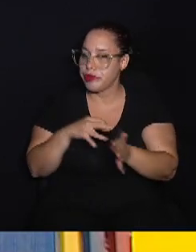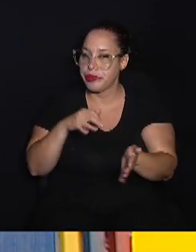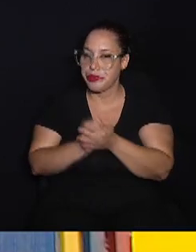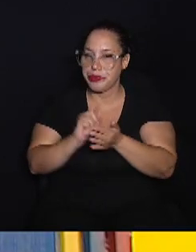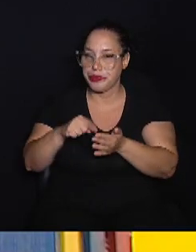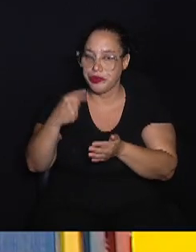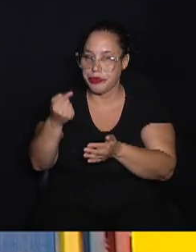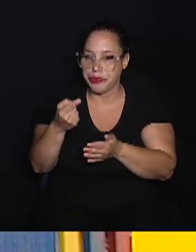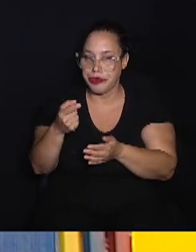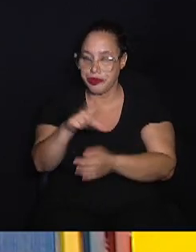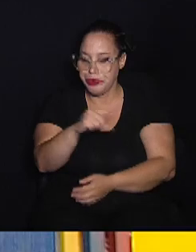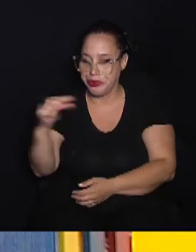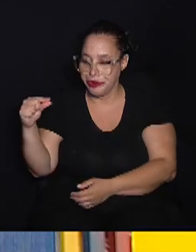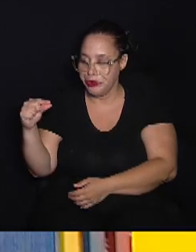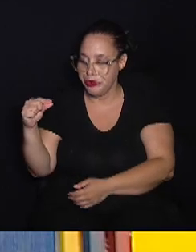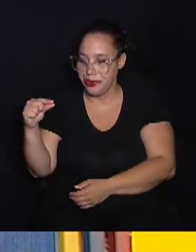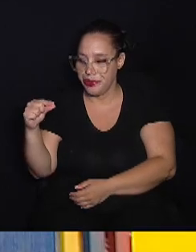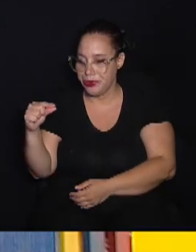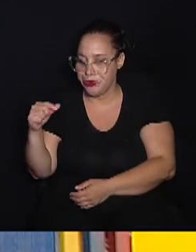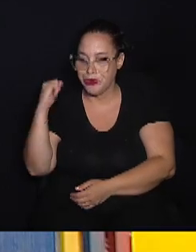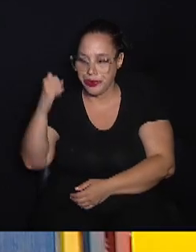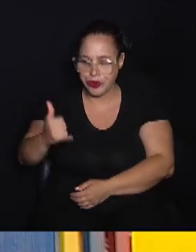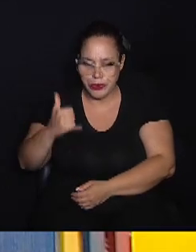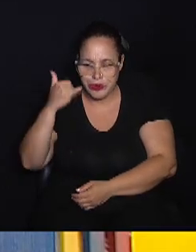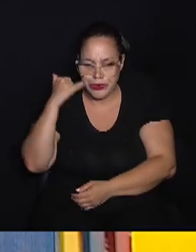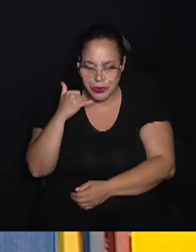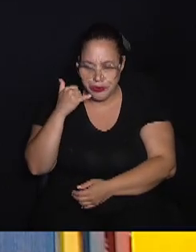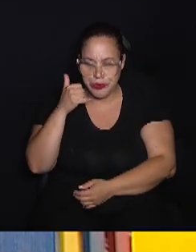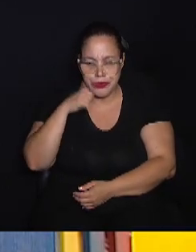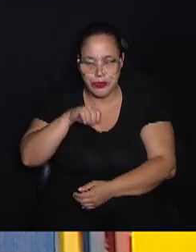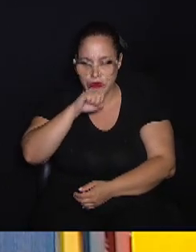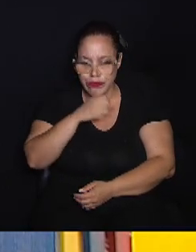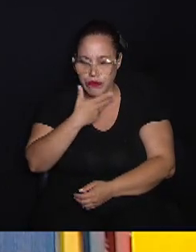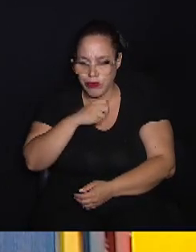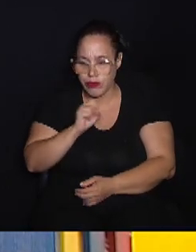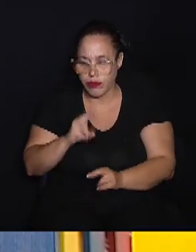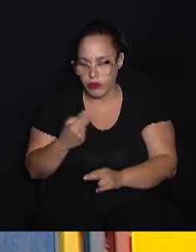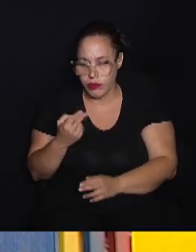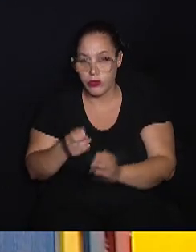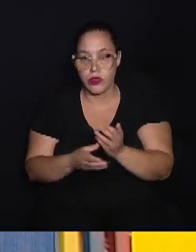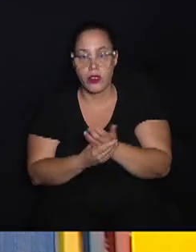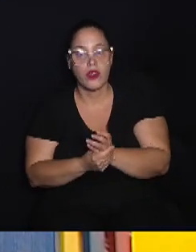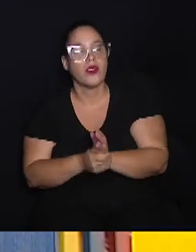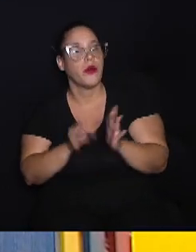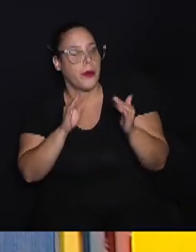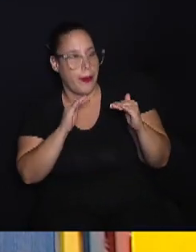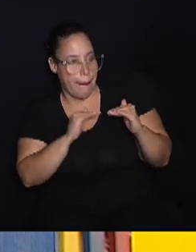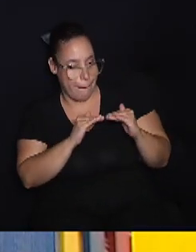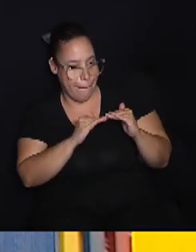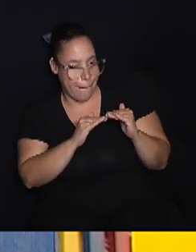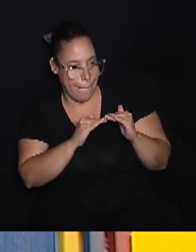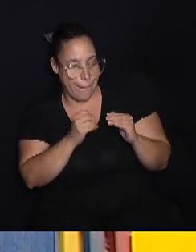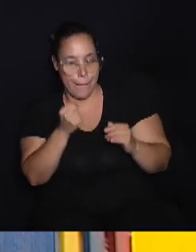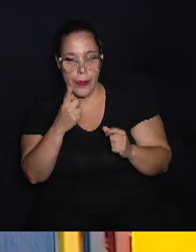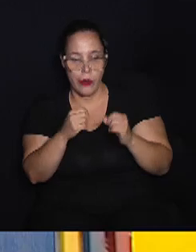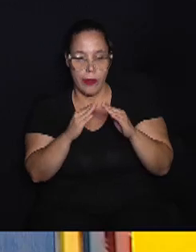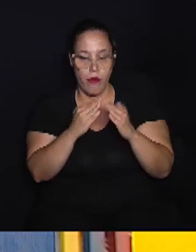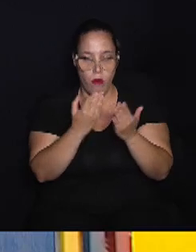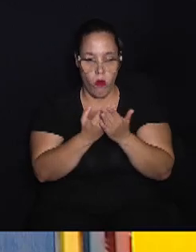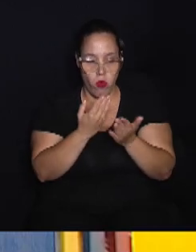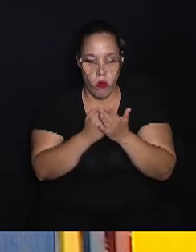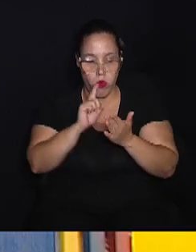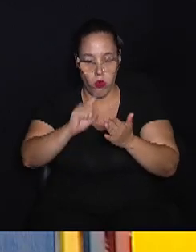que elas saírem as escolas vão entrar em contato com com os pais ou os responsáveis exatamente cada uma das escolas vai